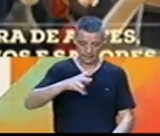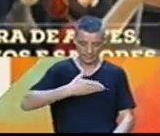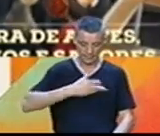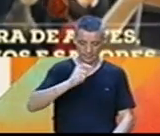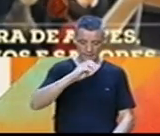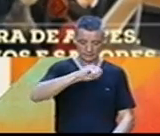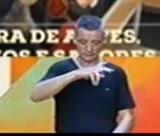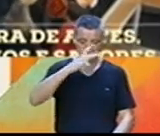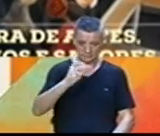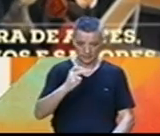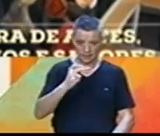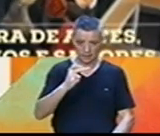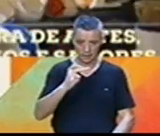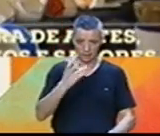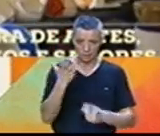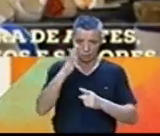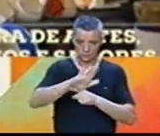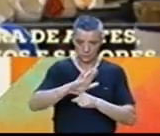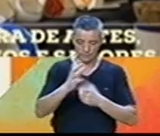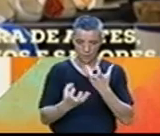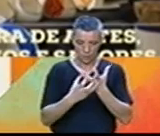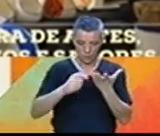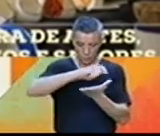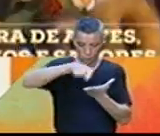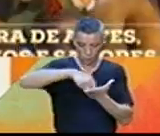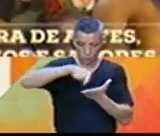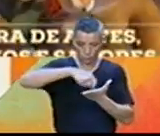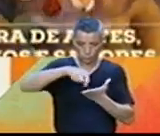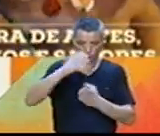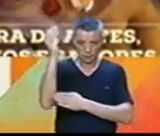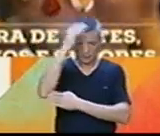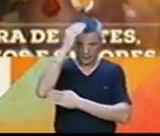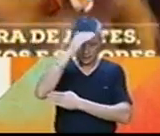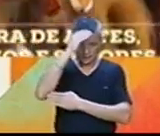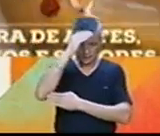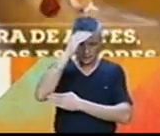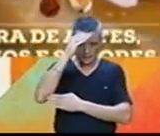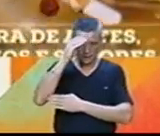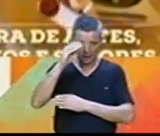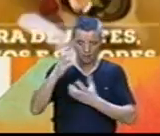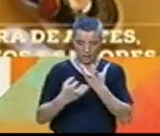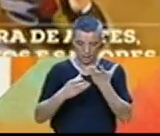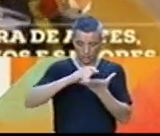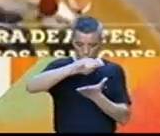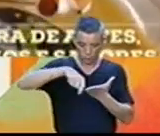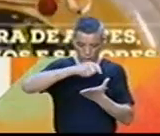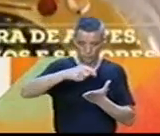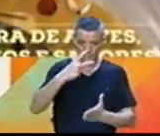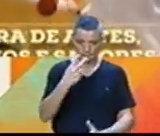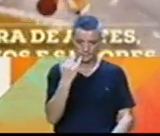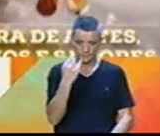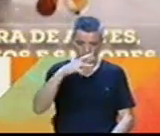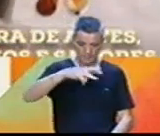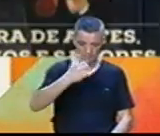nosso concelho, trago aqui o exemplo de duas cozinhas regionais, a Autente e Sereia, da Aldeia de Algoso, e a Cozinha Regional Bina de Vimioso, que